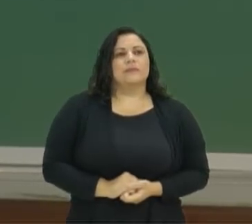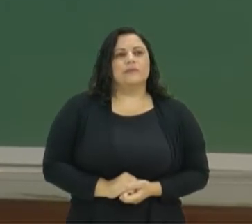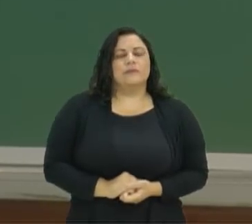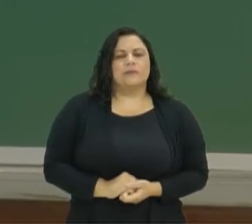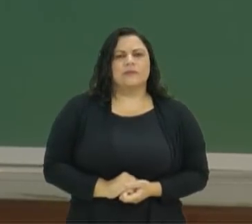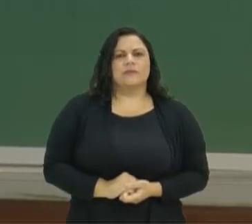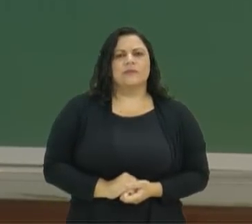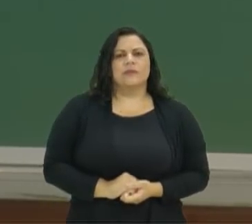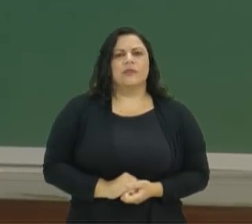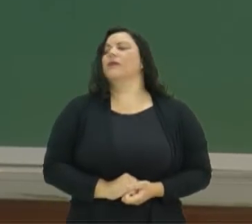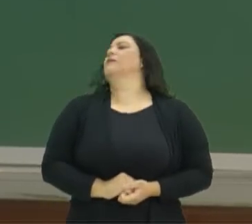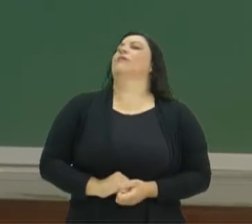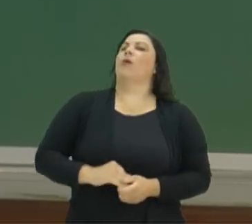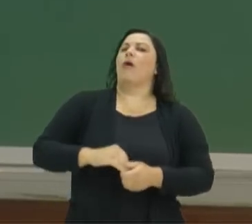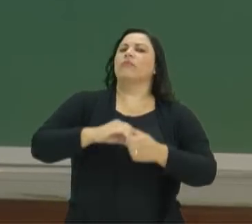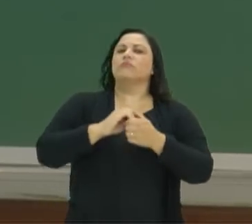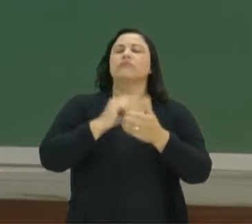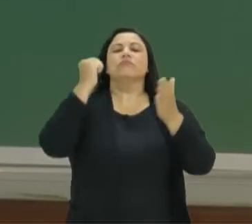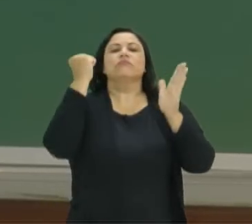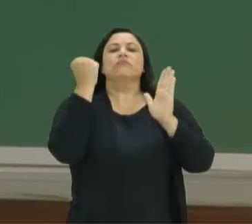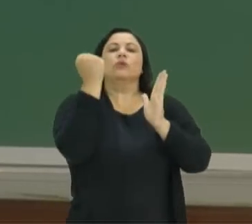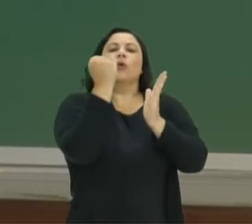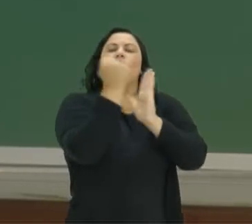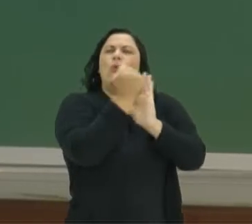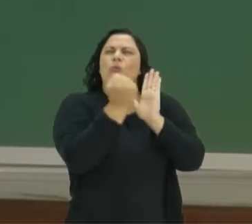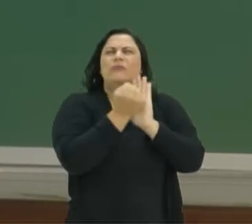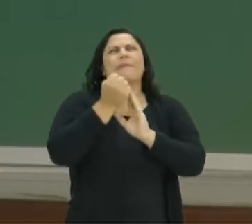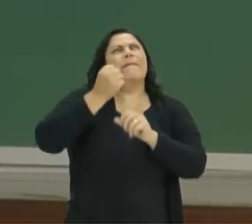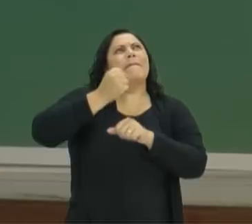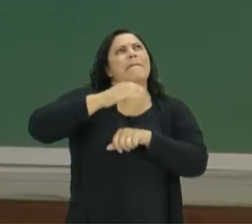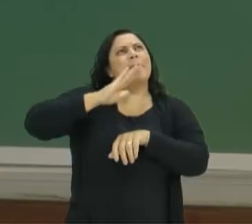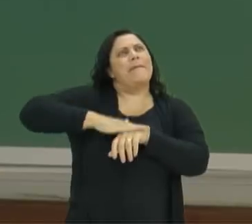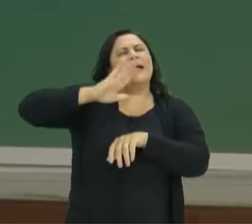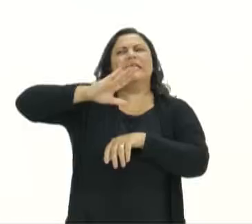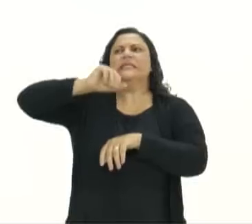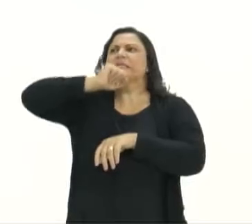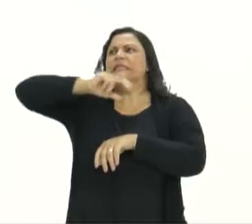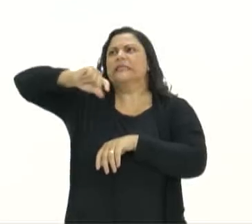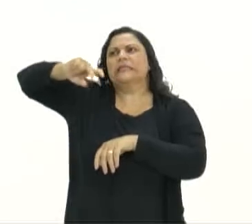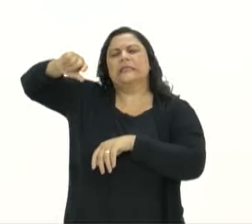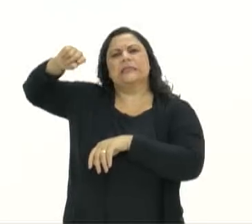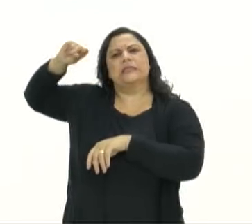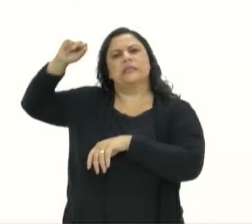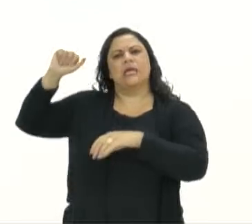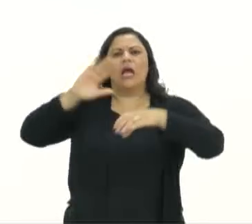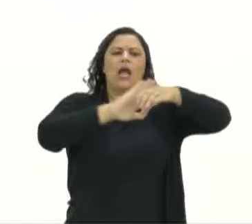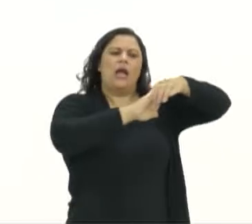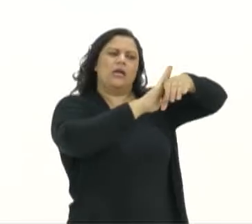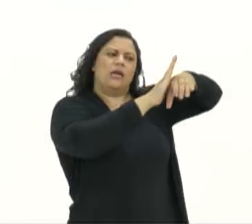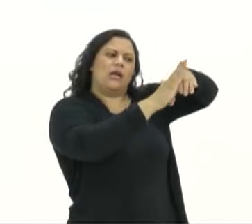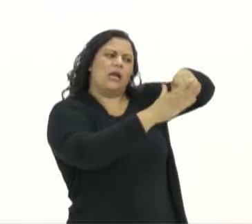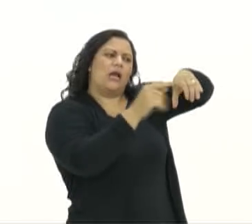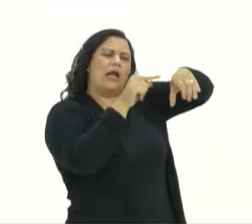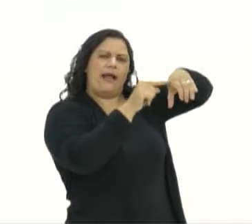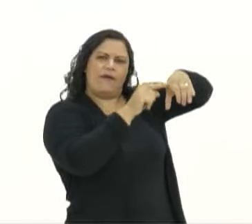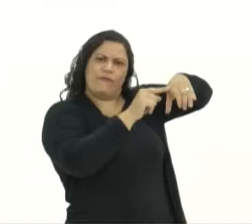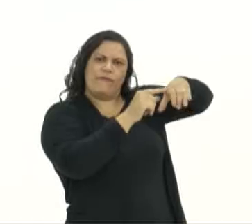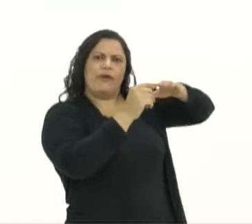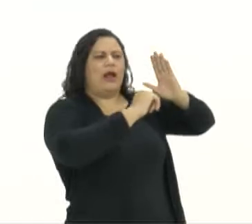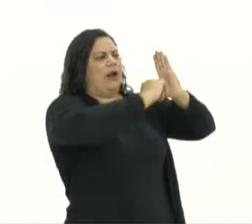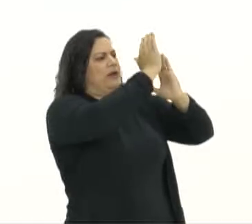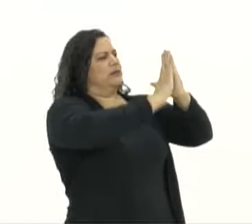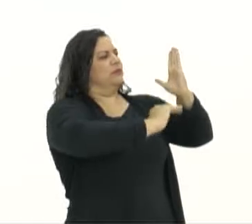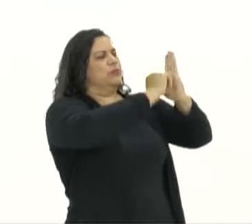mais antigo sobre a natação remonta às pinturas rupestres de cerca de 7.000 anos atrás.